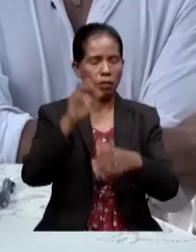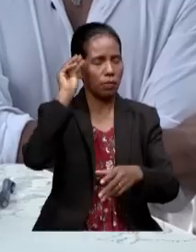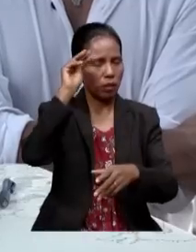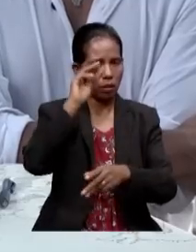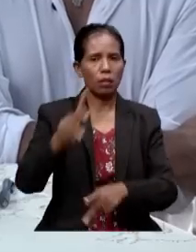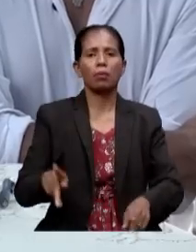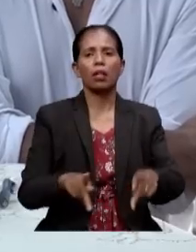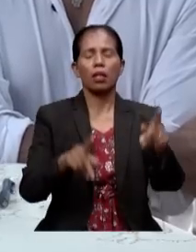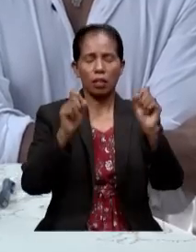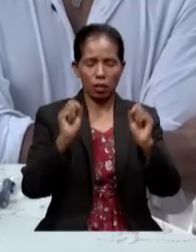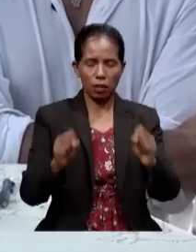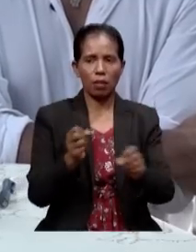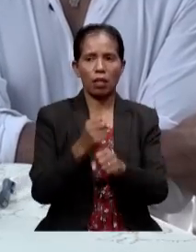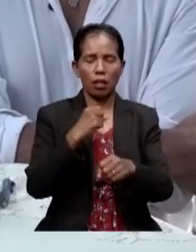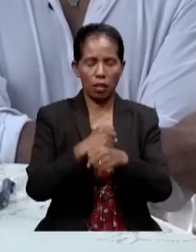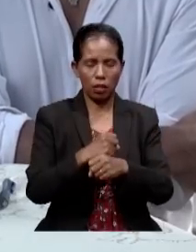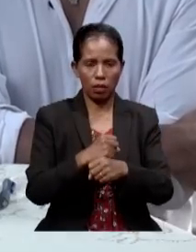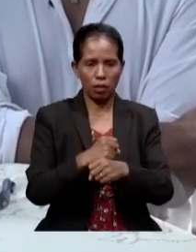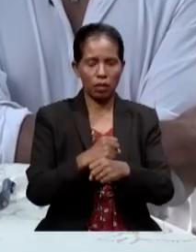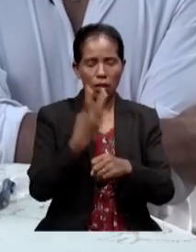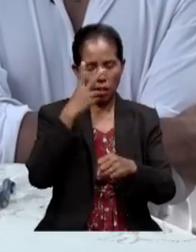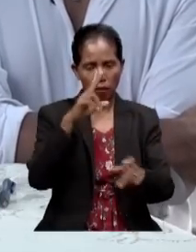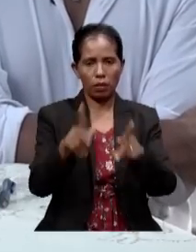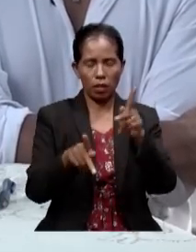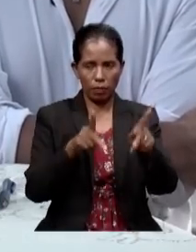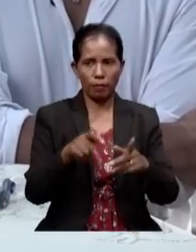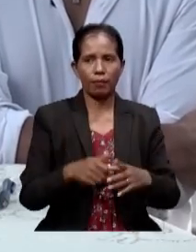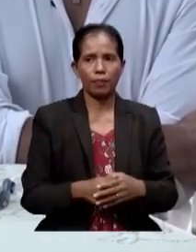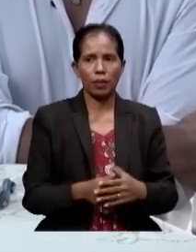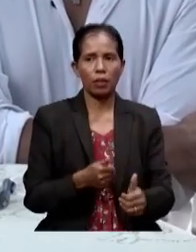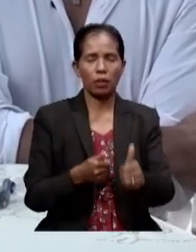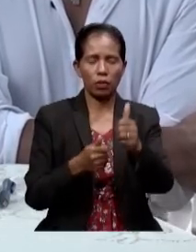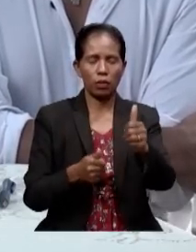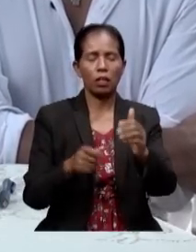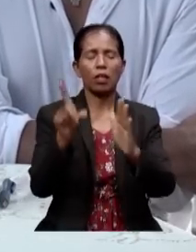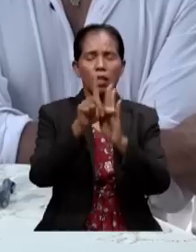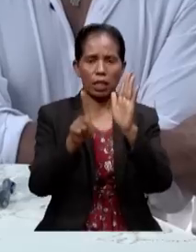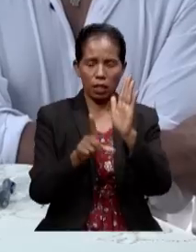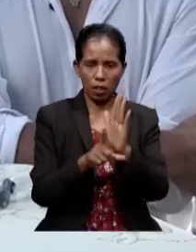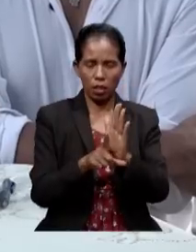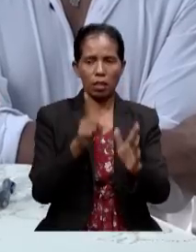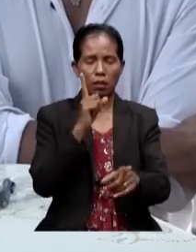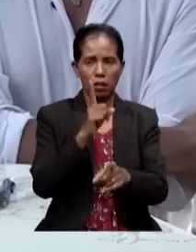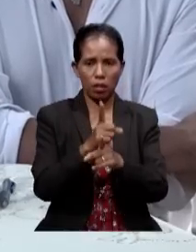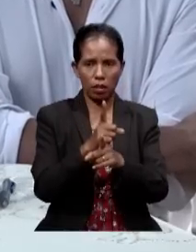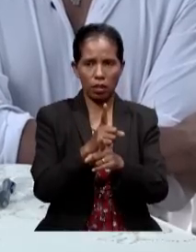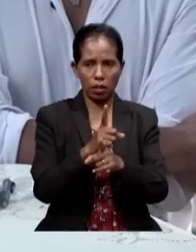Público, também consegue produzir uma acusação. Toda a interpretação legal, o se